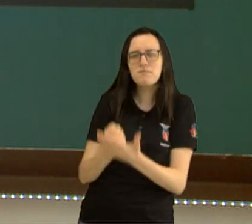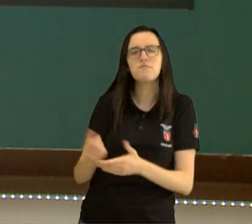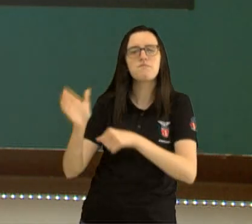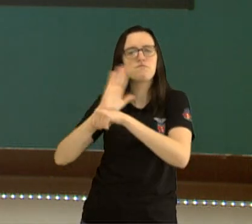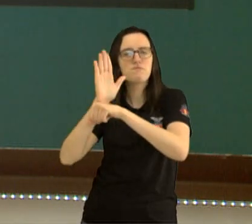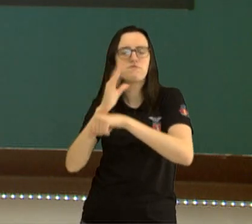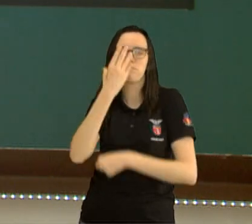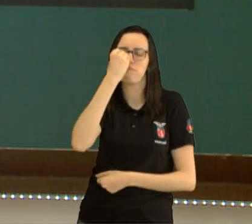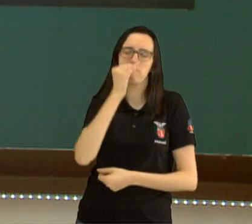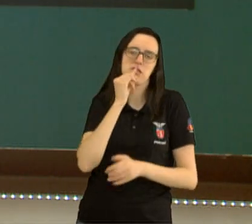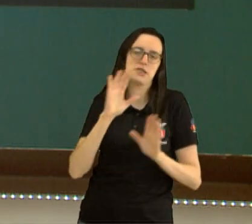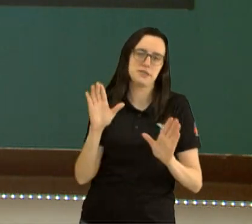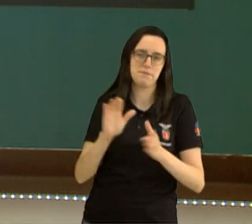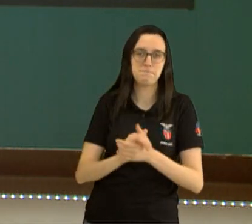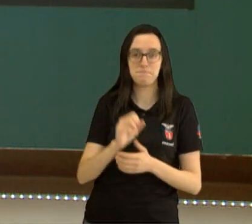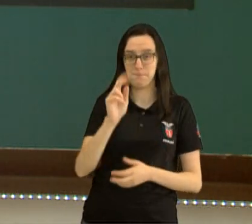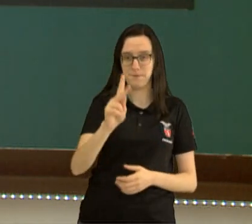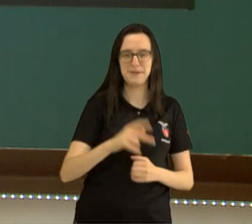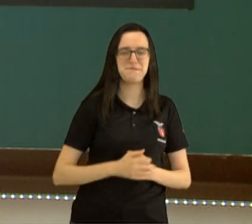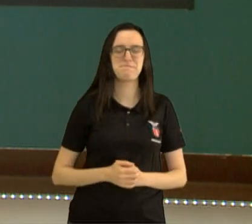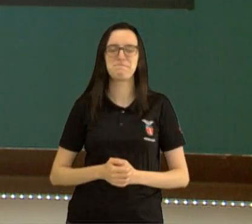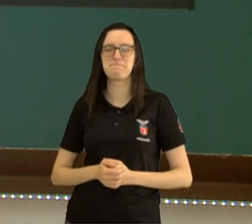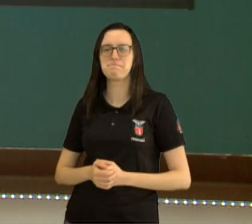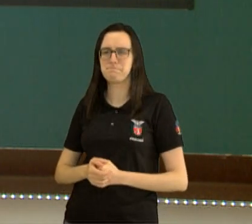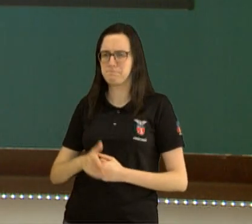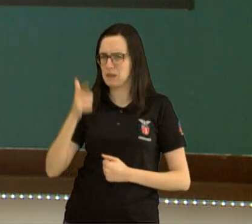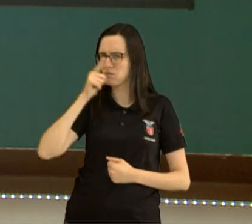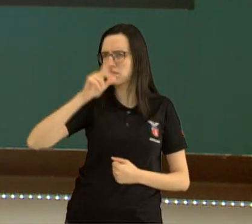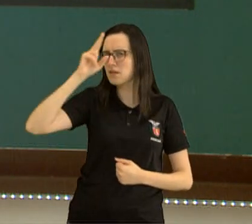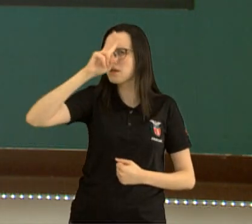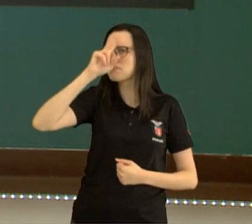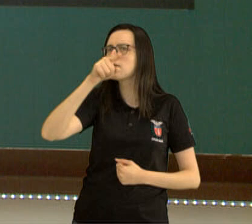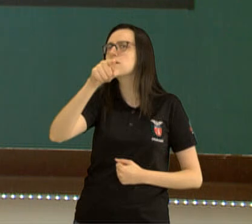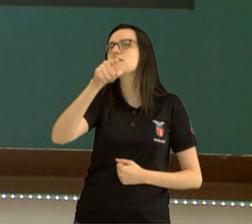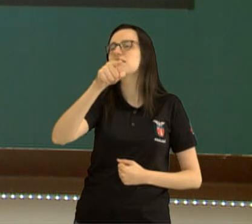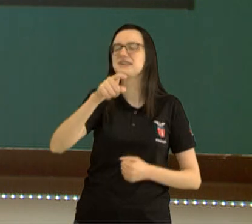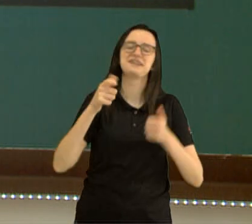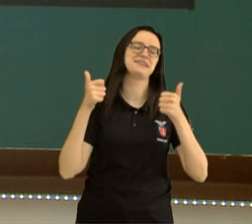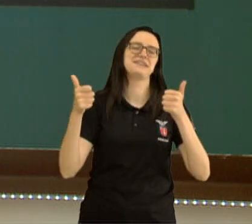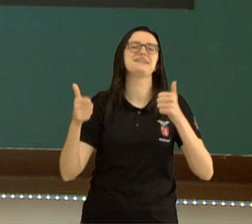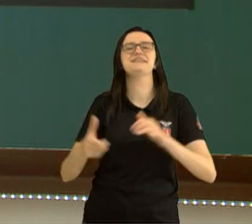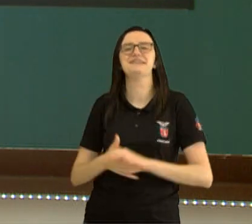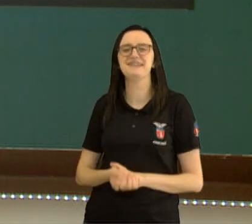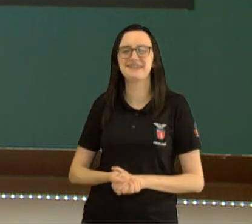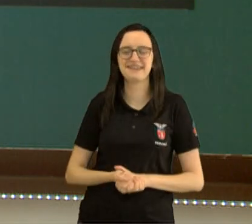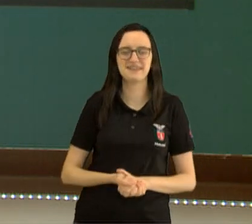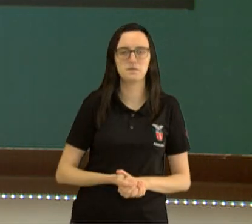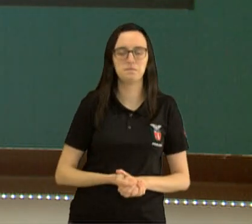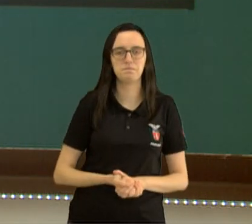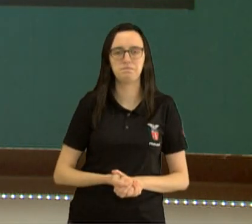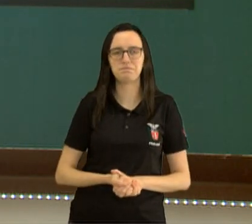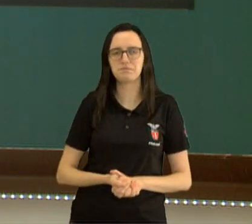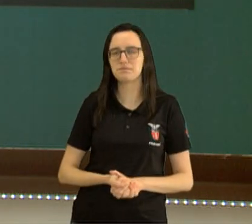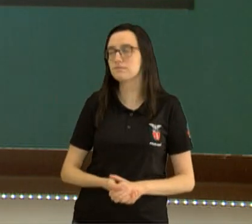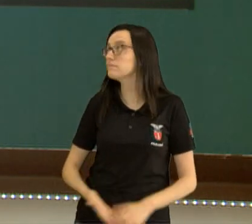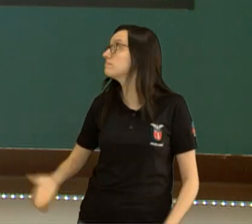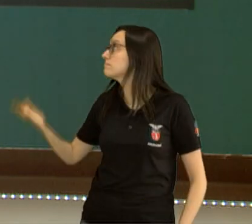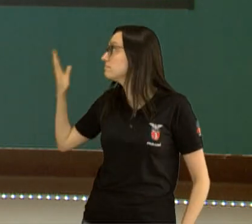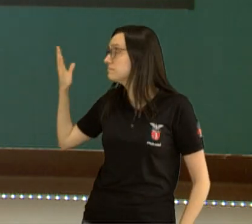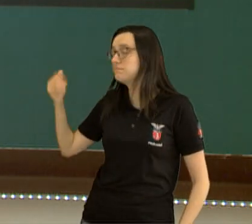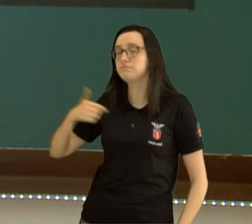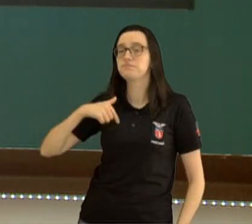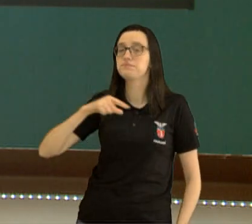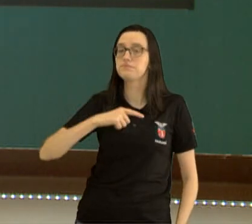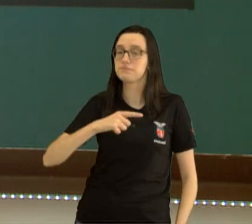ou fotos, por exemplo. Ok? Deu para lembrar então? Beleza. Reading for detailed comprehension, eu